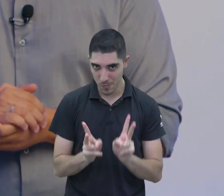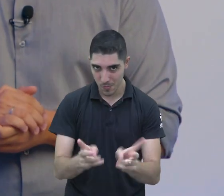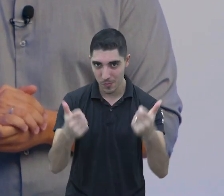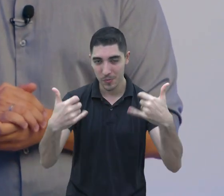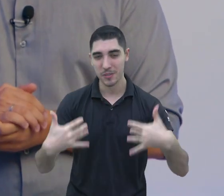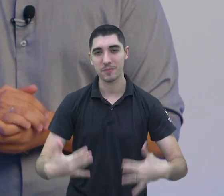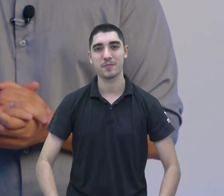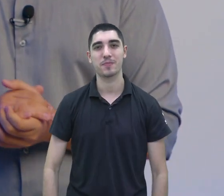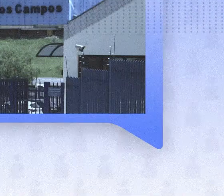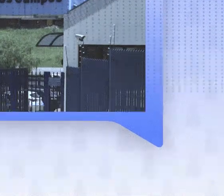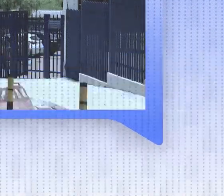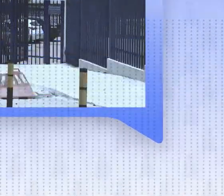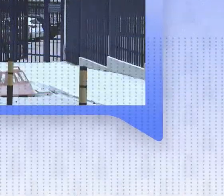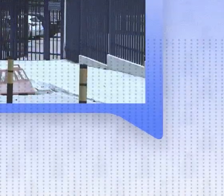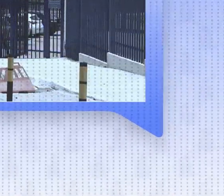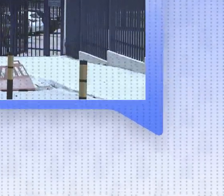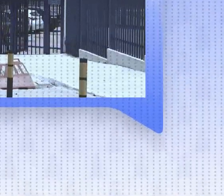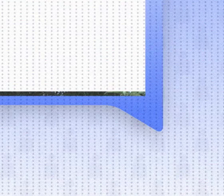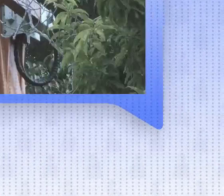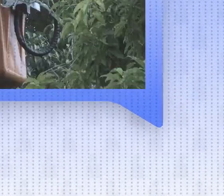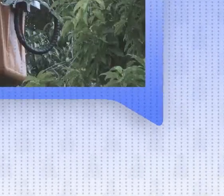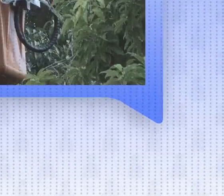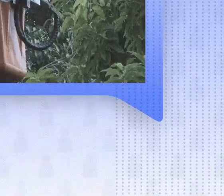começa depois da vinheta.